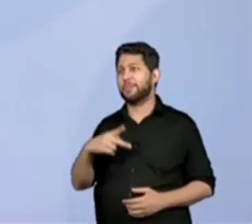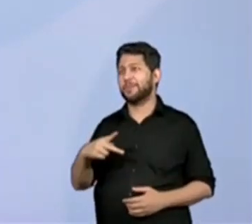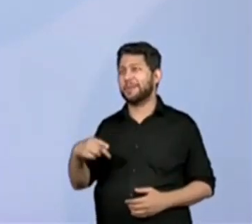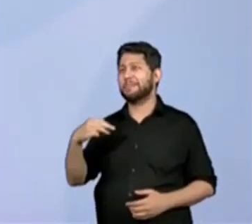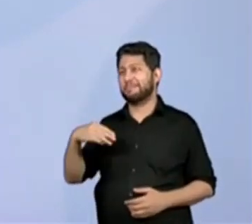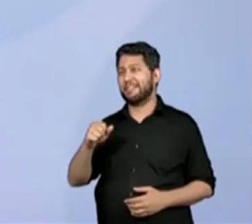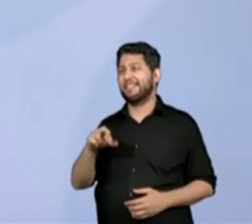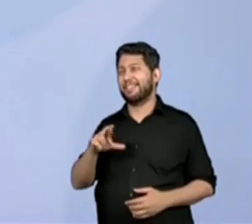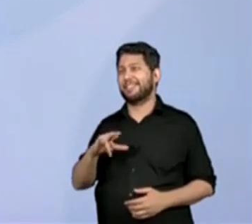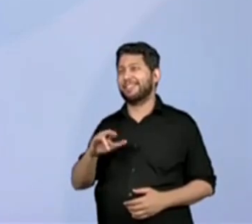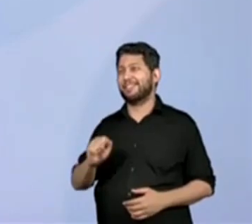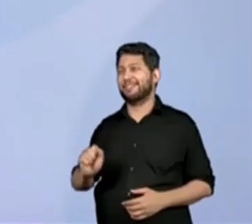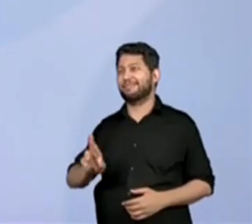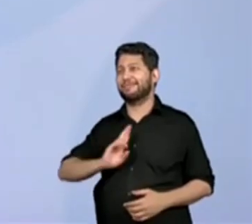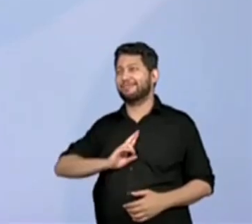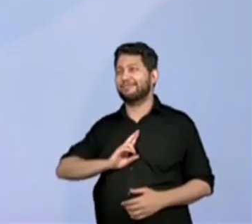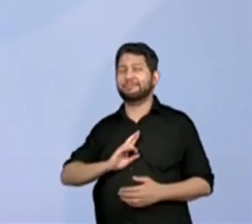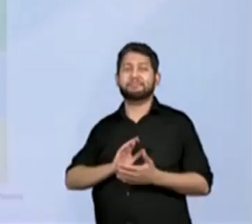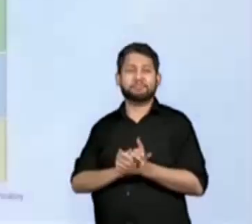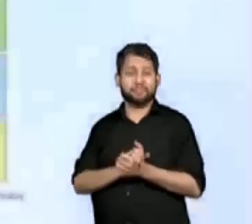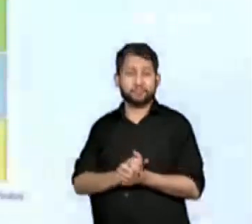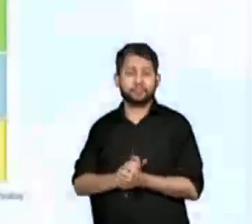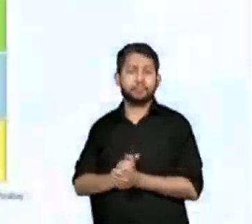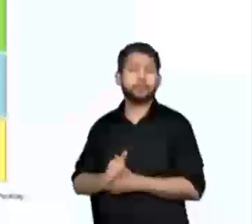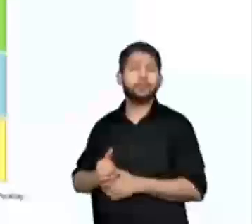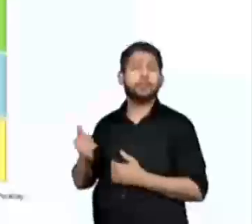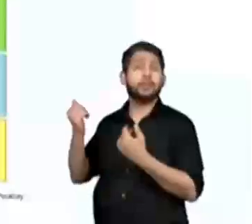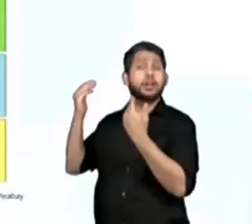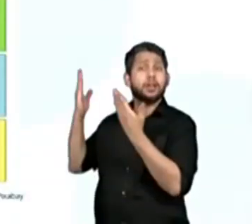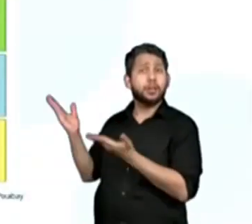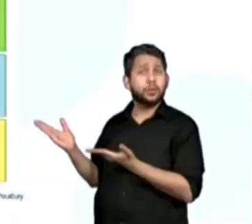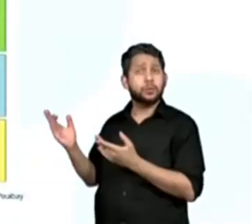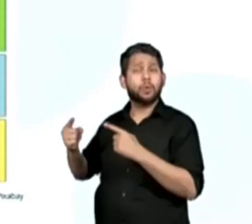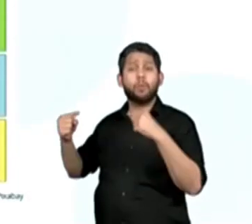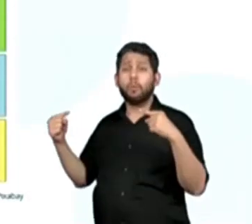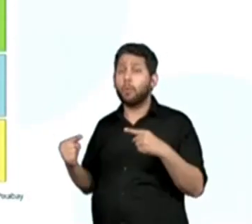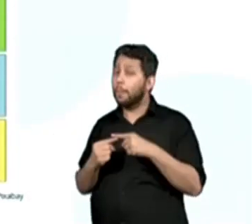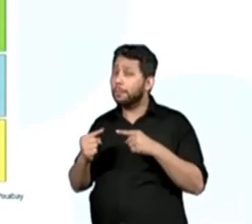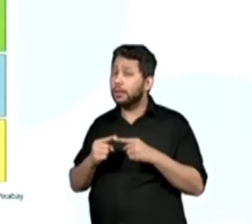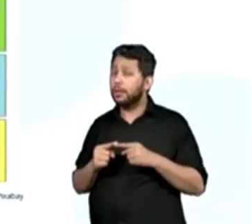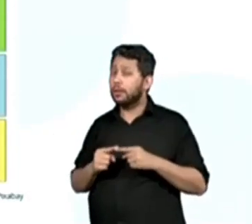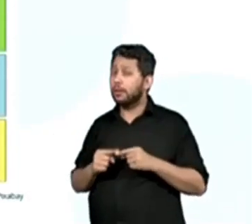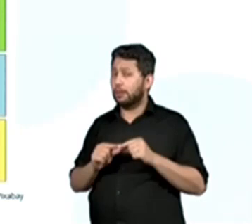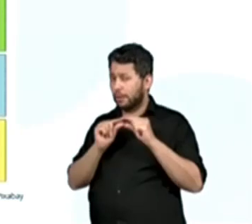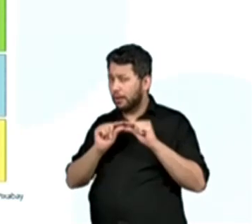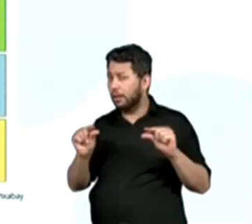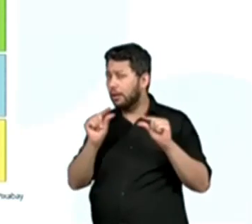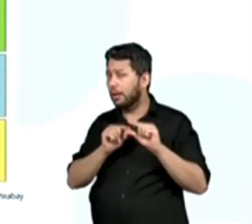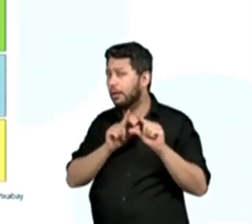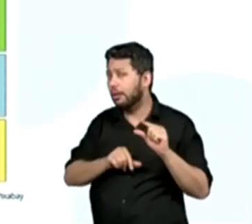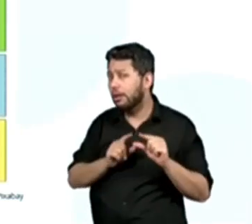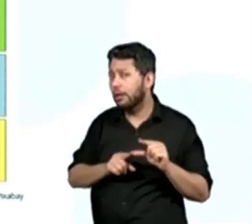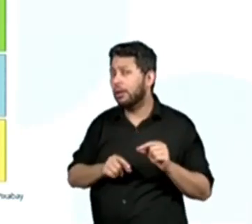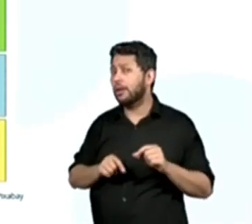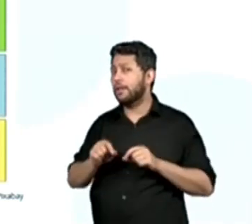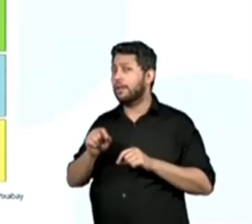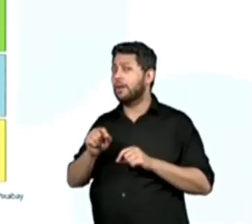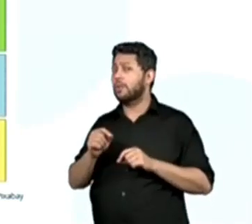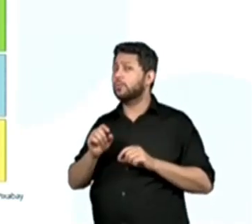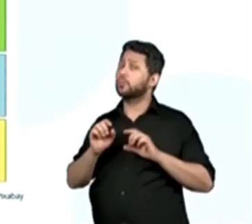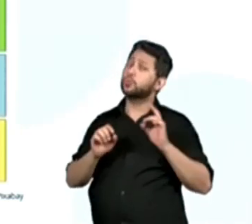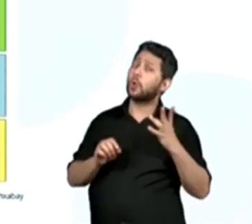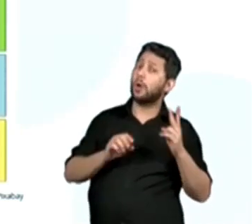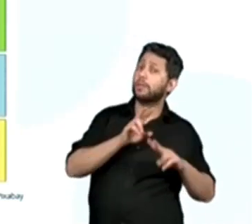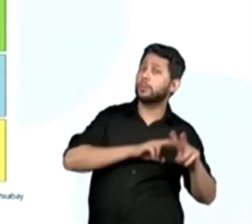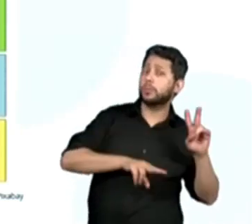Agora aqui, vocês acham que todos esses elementos são verbais ou não verbais? E agora,